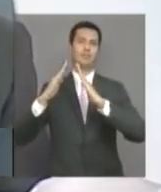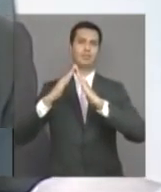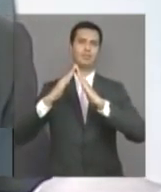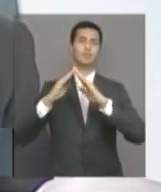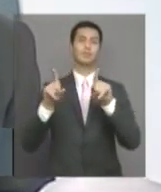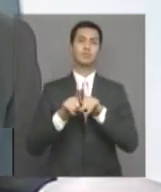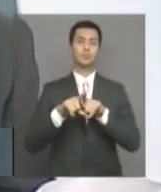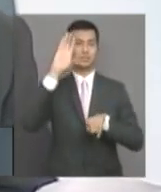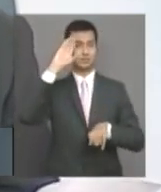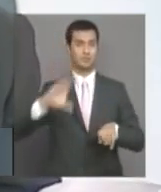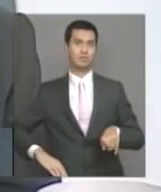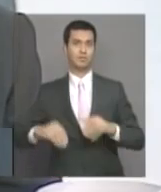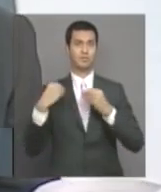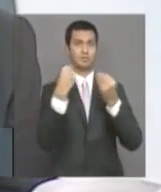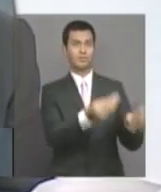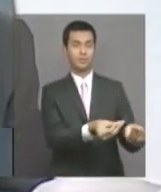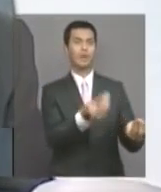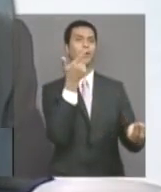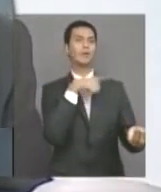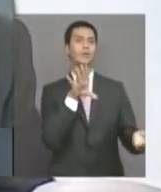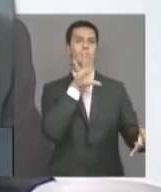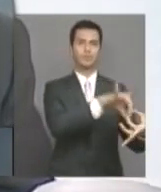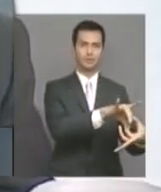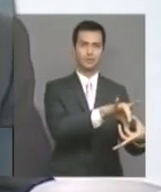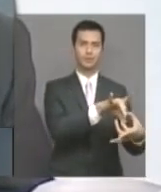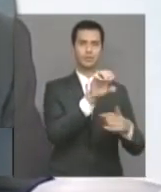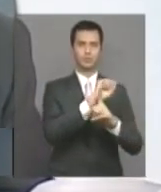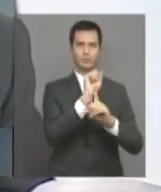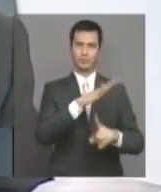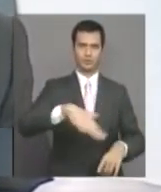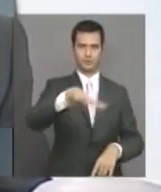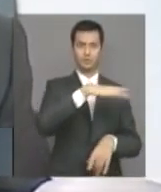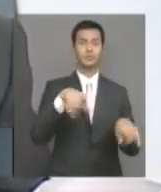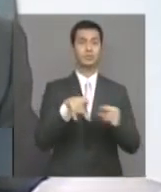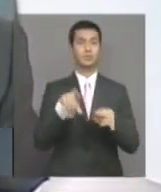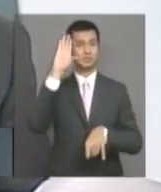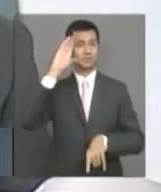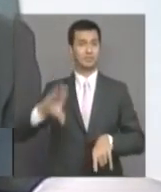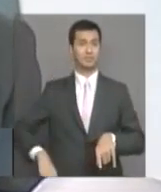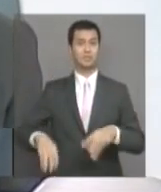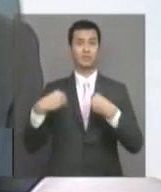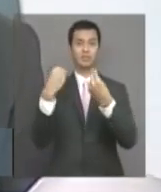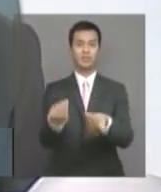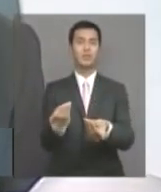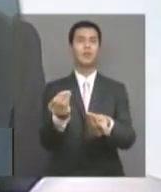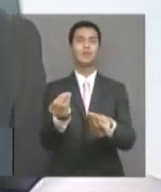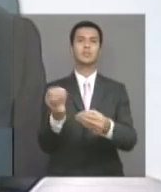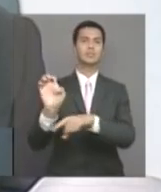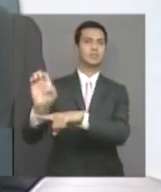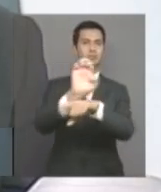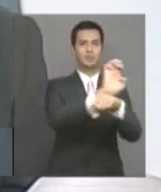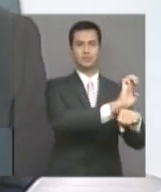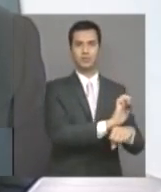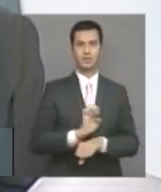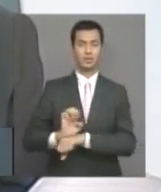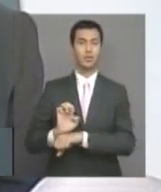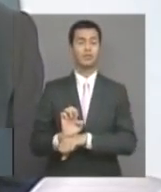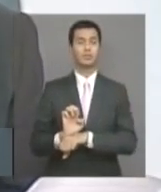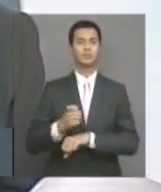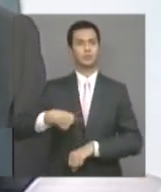parceria com a sociedade civil, dá cidadania em forma de parceria com os entes federados. Esse é o nosso